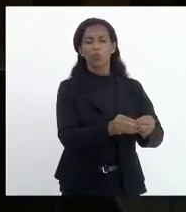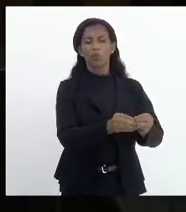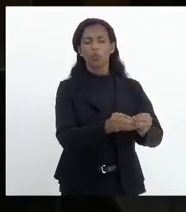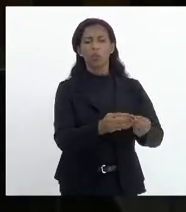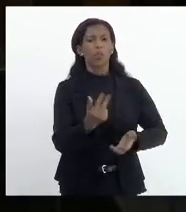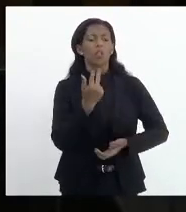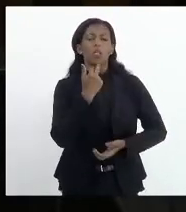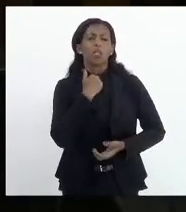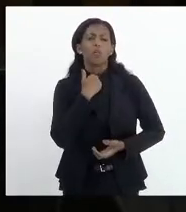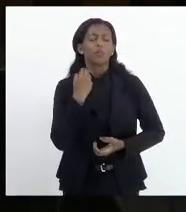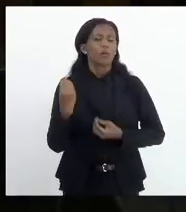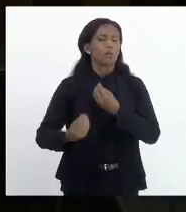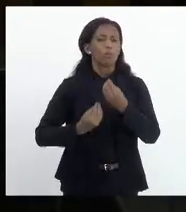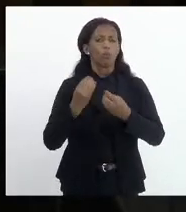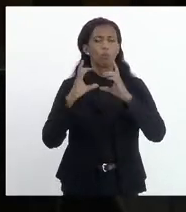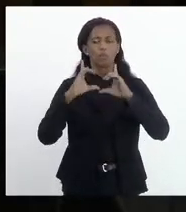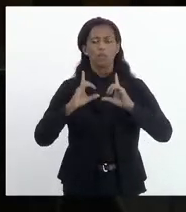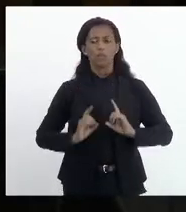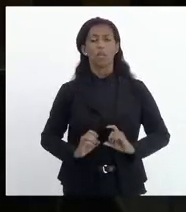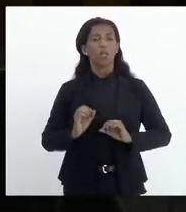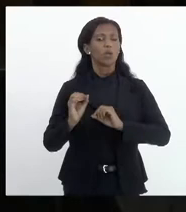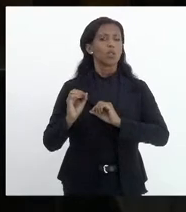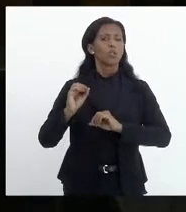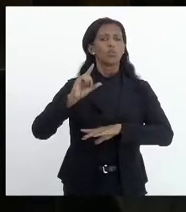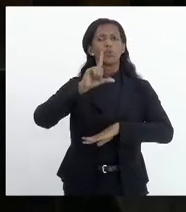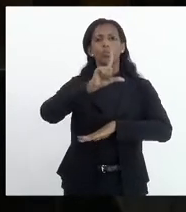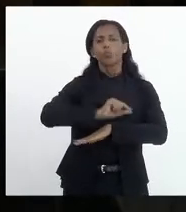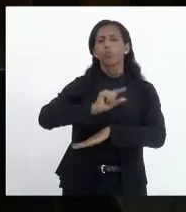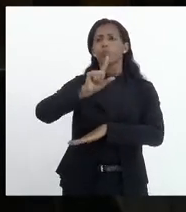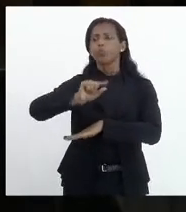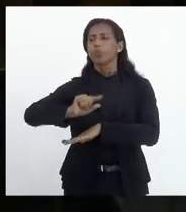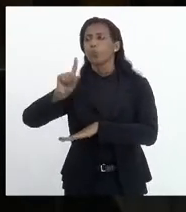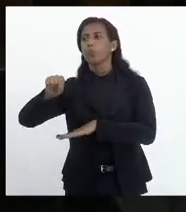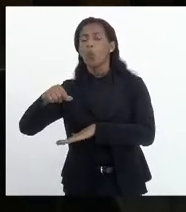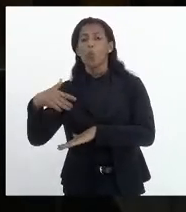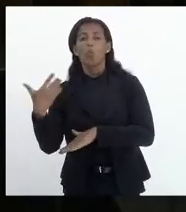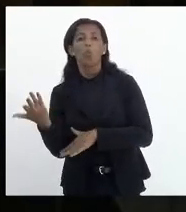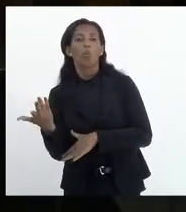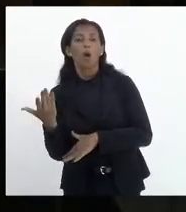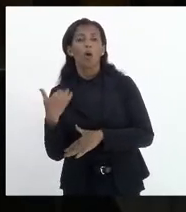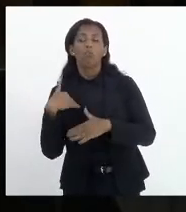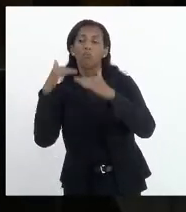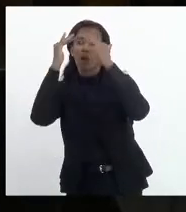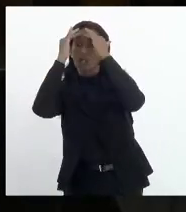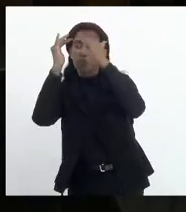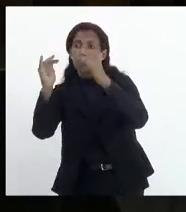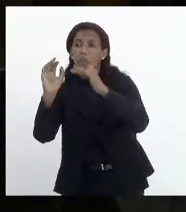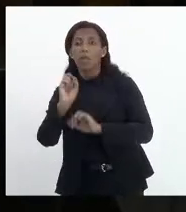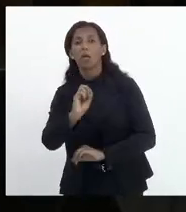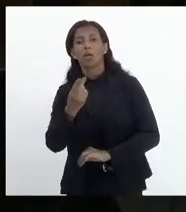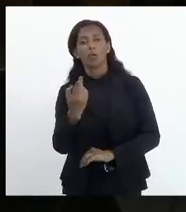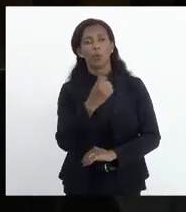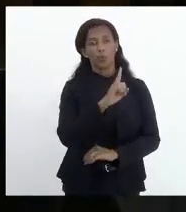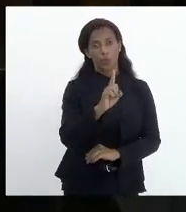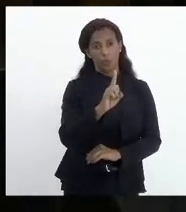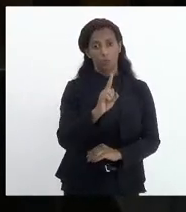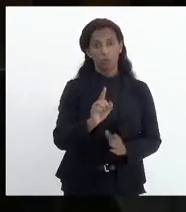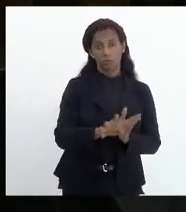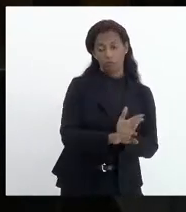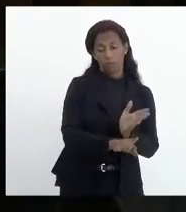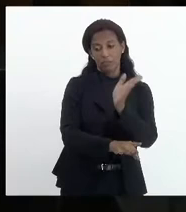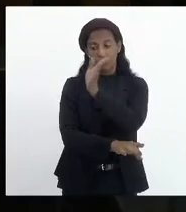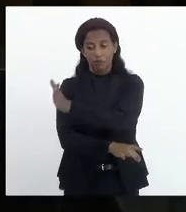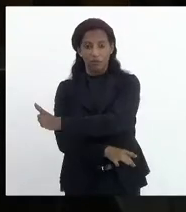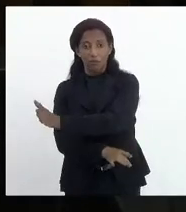cabe como cidadãos escolhermos Quais delas Vamos ou não respeitar do outro